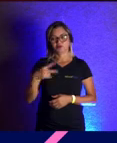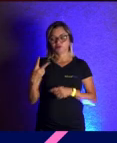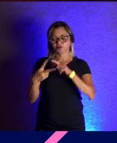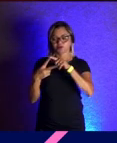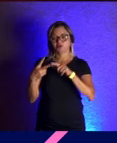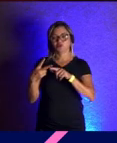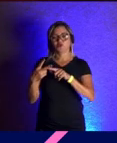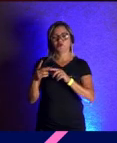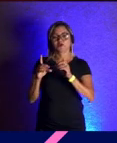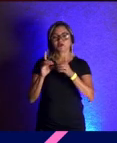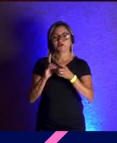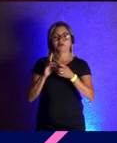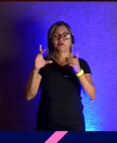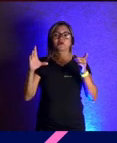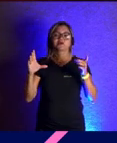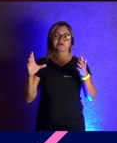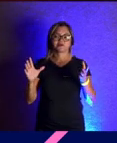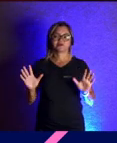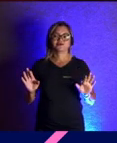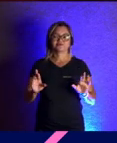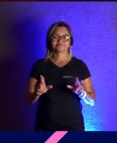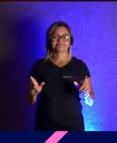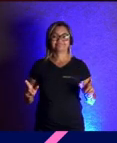democracias. Né.